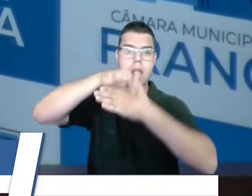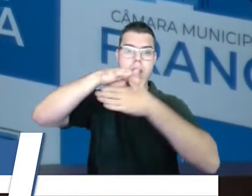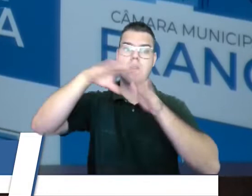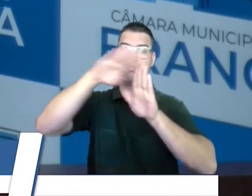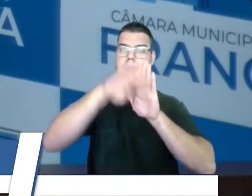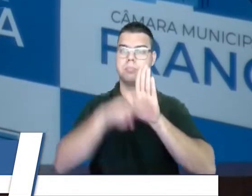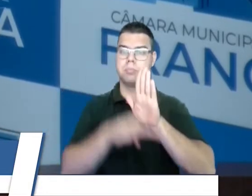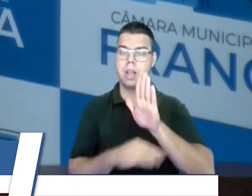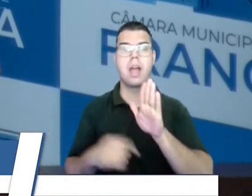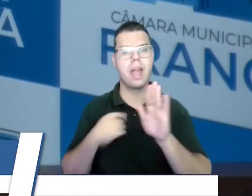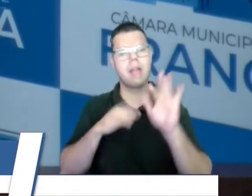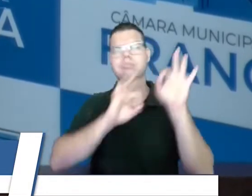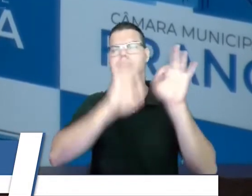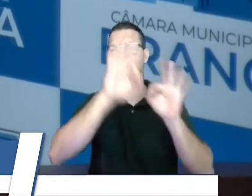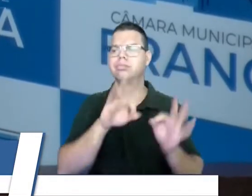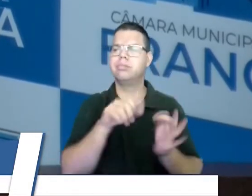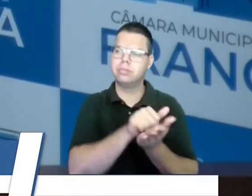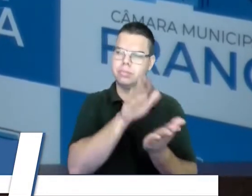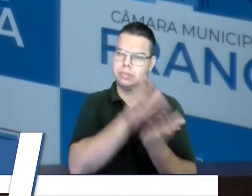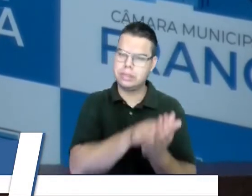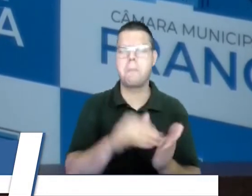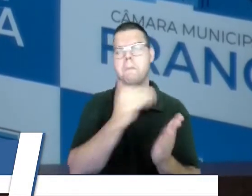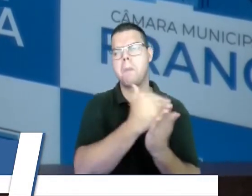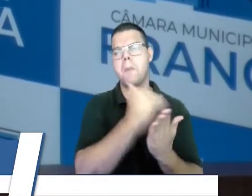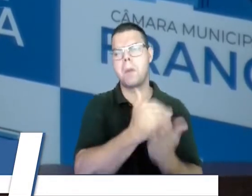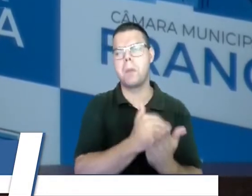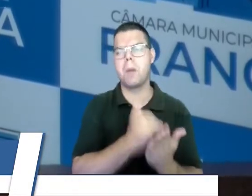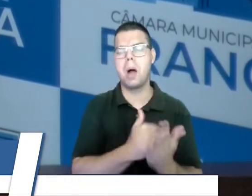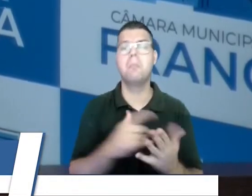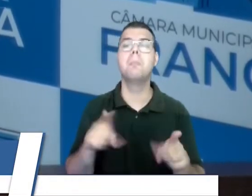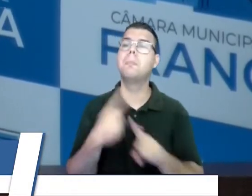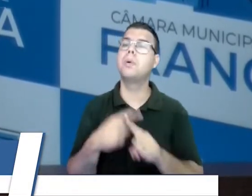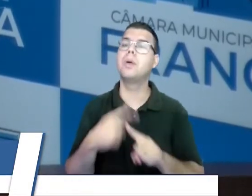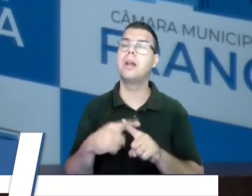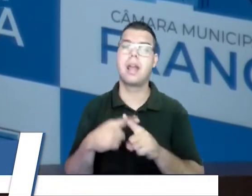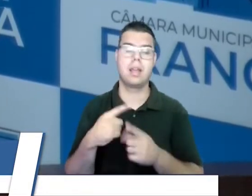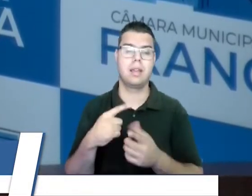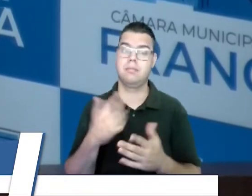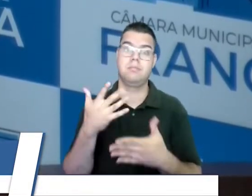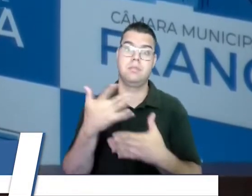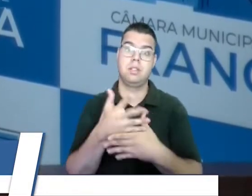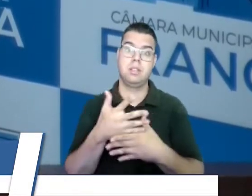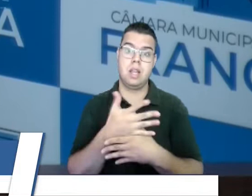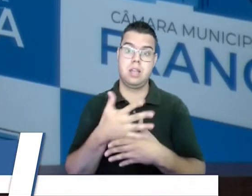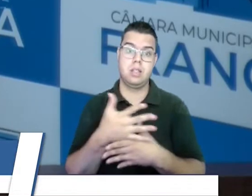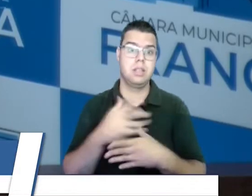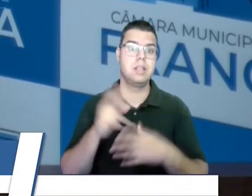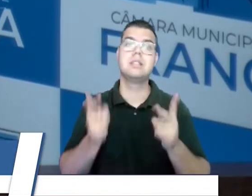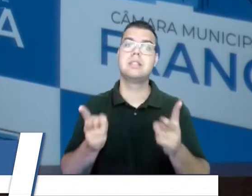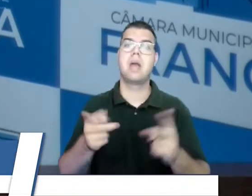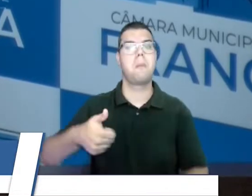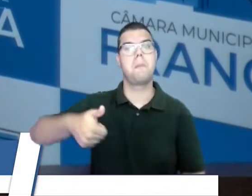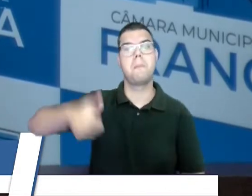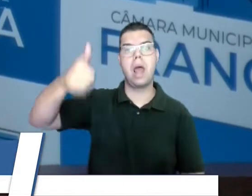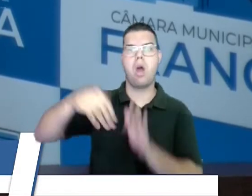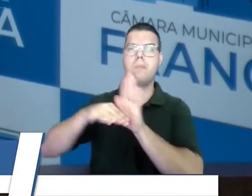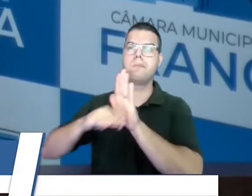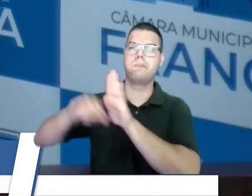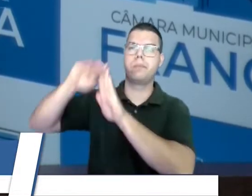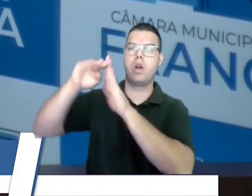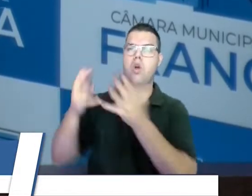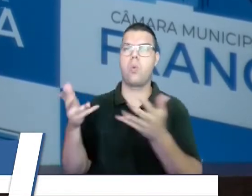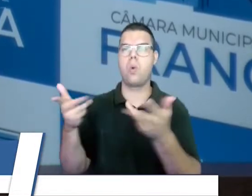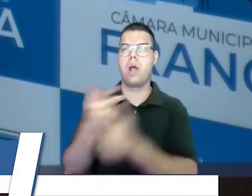listei porque são tantas coisas que a cidade tem, ela está sempre ranqueada nas melhores posições de qualidade de vida e